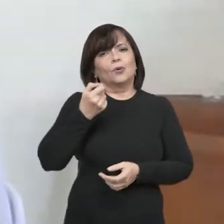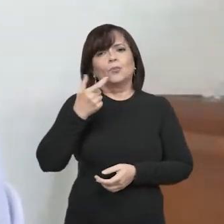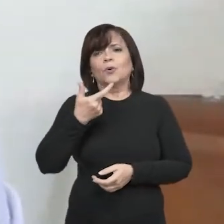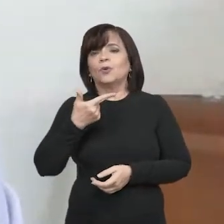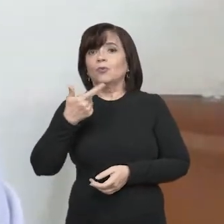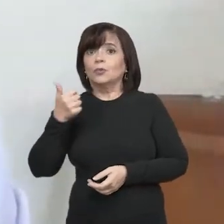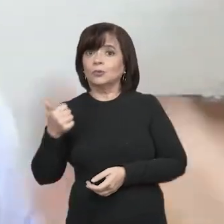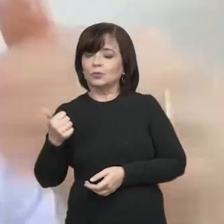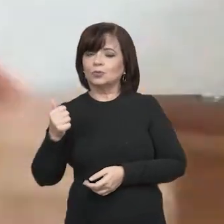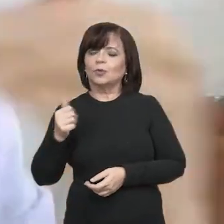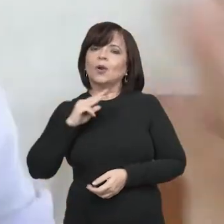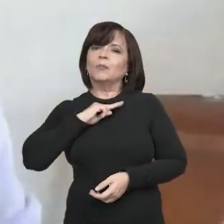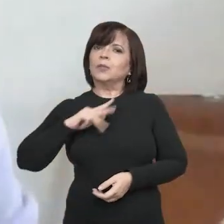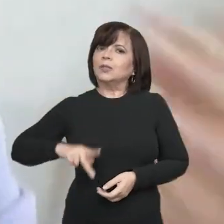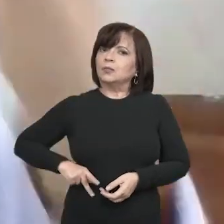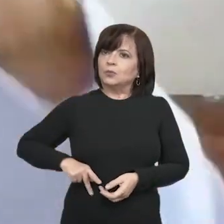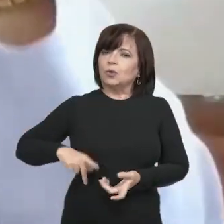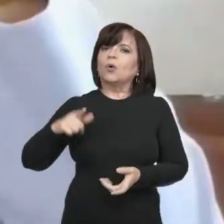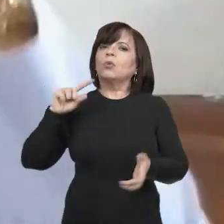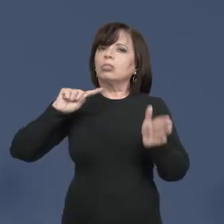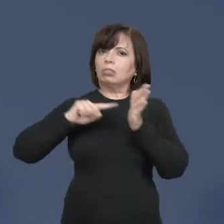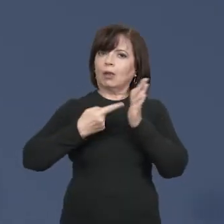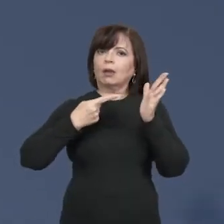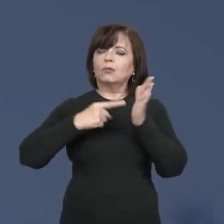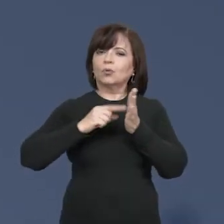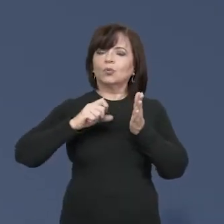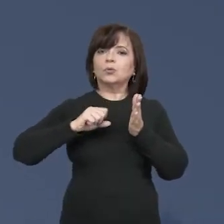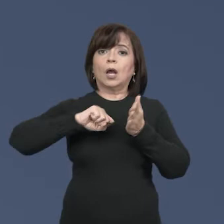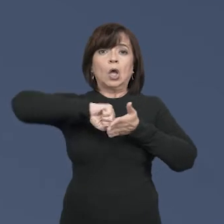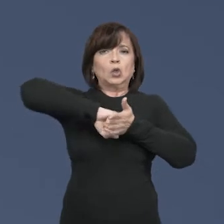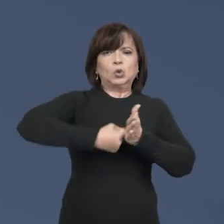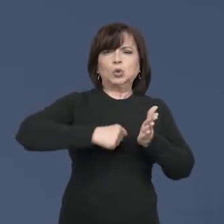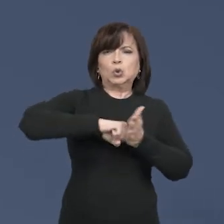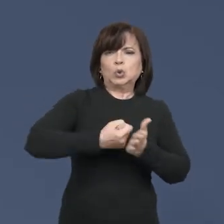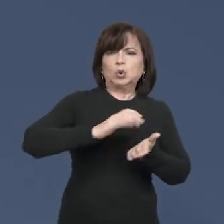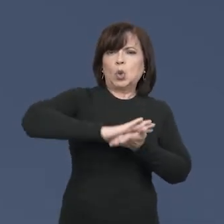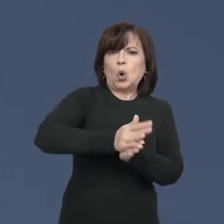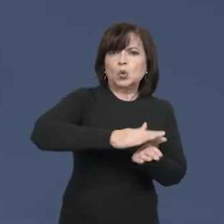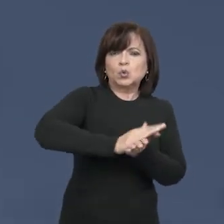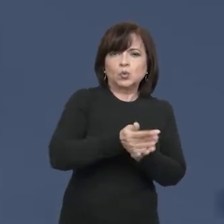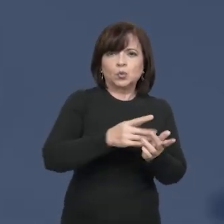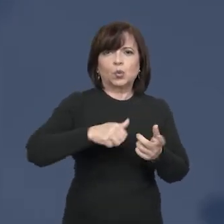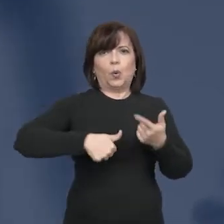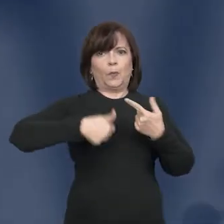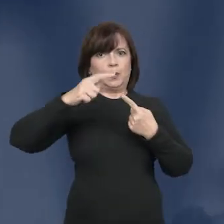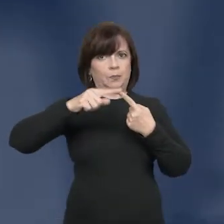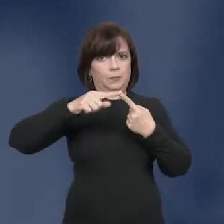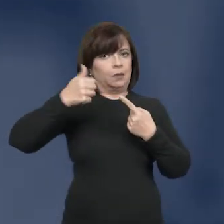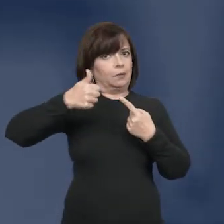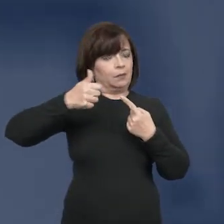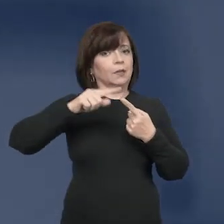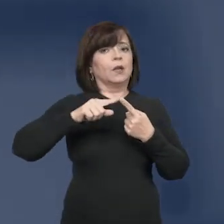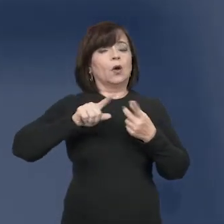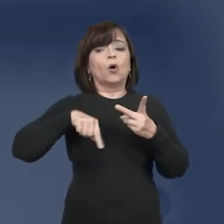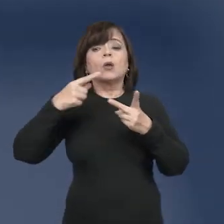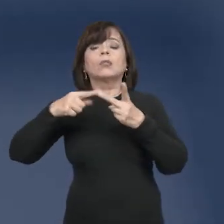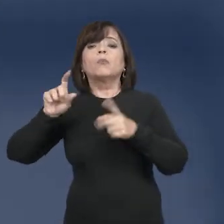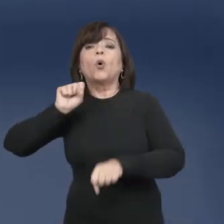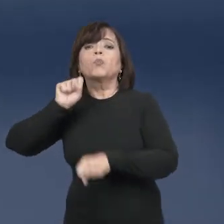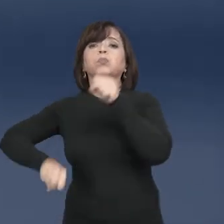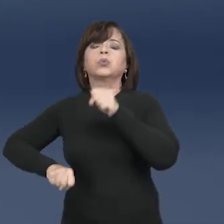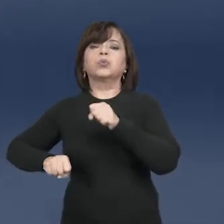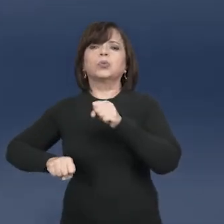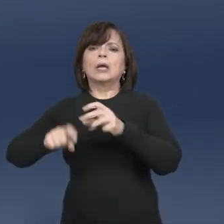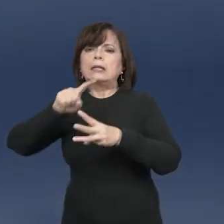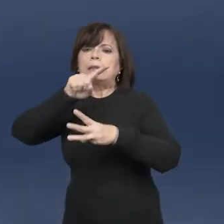de 2021. Por isso, o Ministério Público ofereceu uma denúncia por tortura, no primeiro momento, depois homicídio triplamente